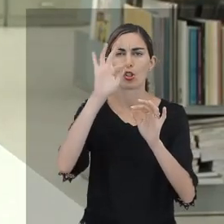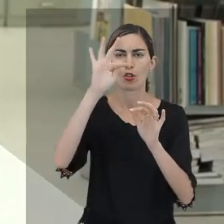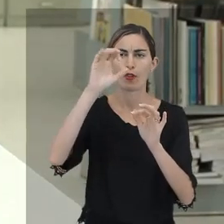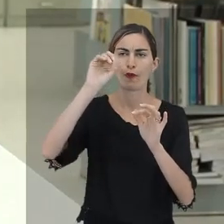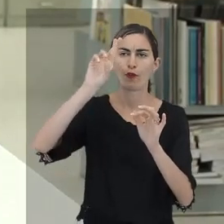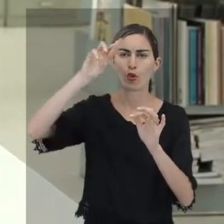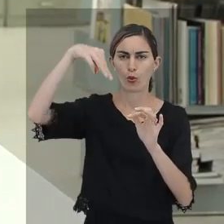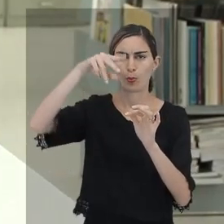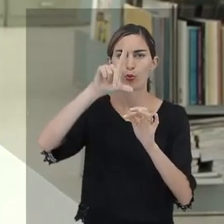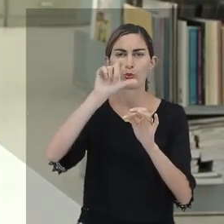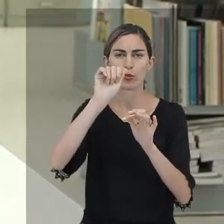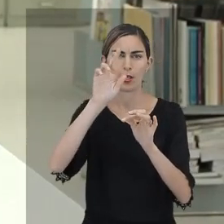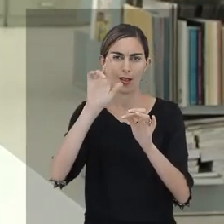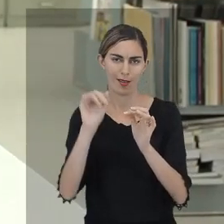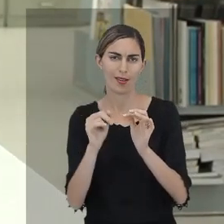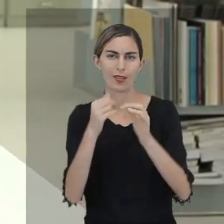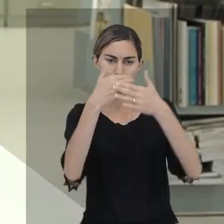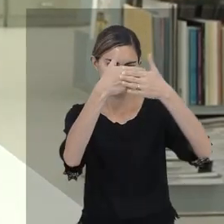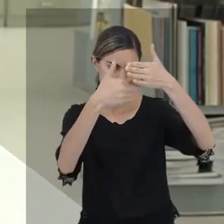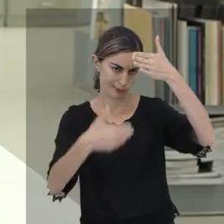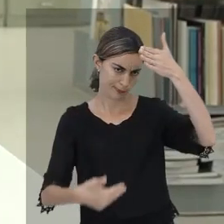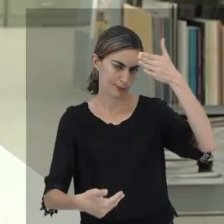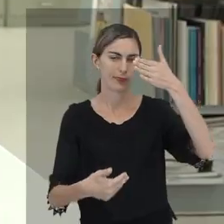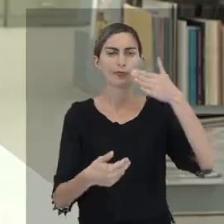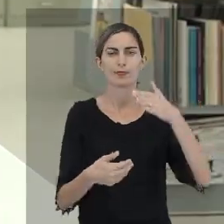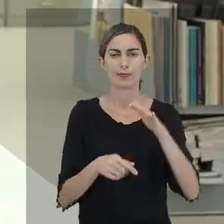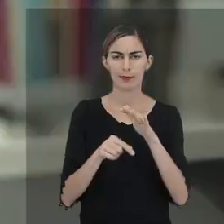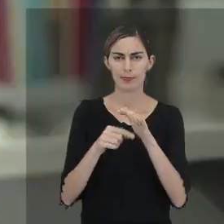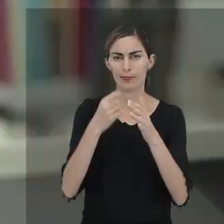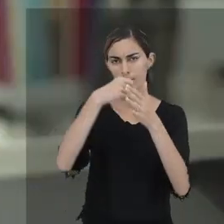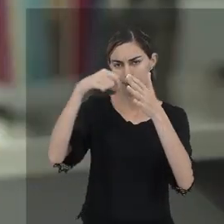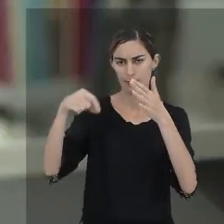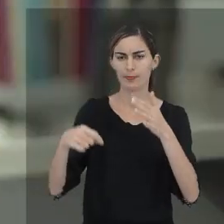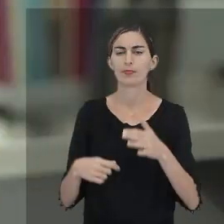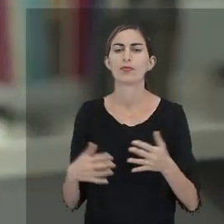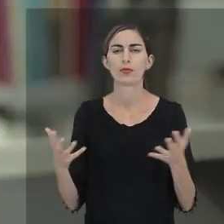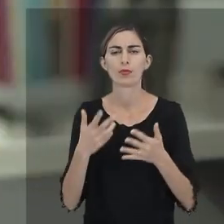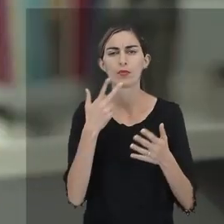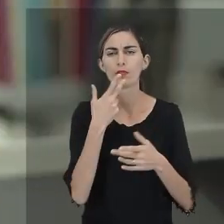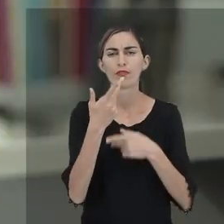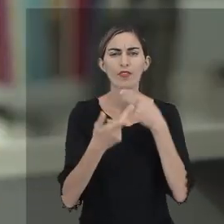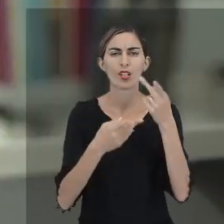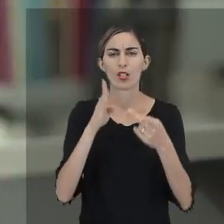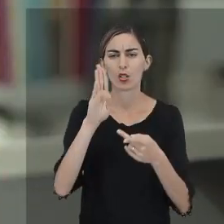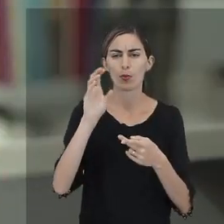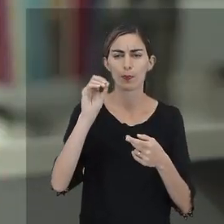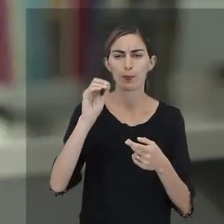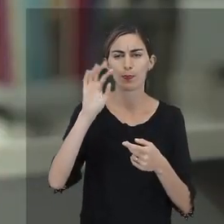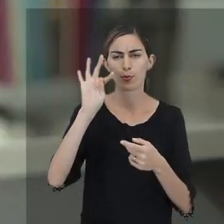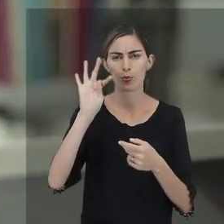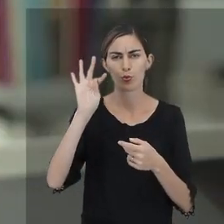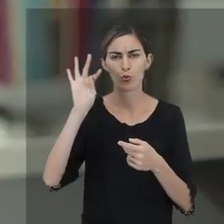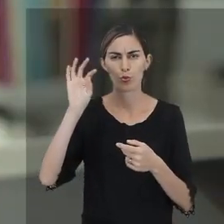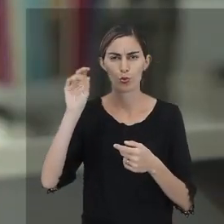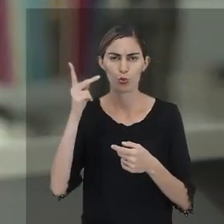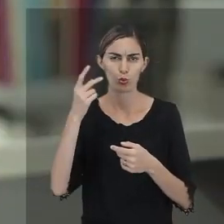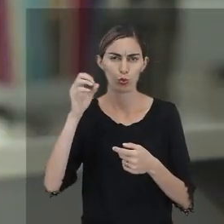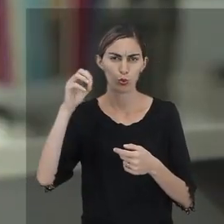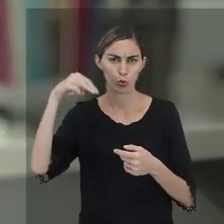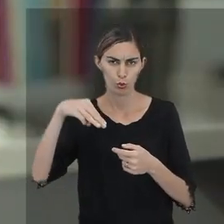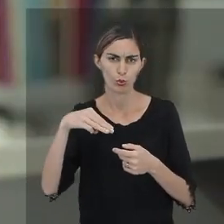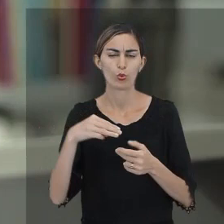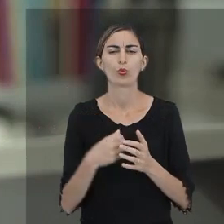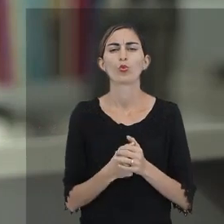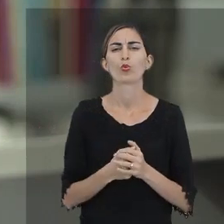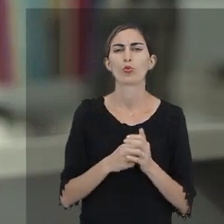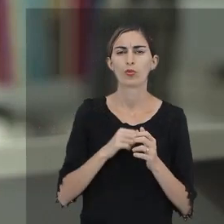aqui um campo de login é agora a gente vai falar sobre o button e um email button com o próprio